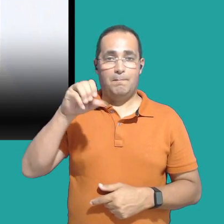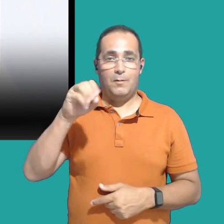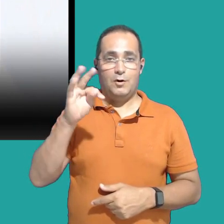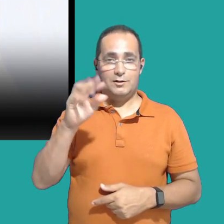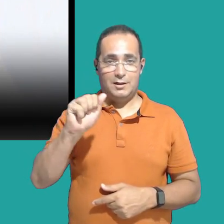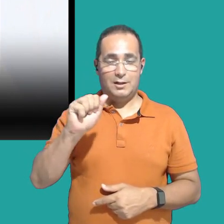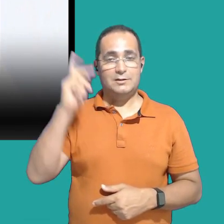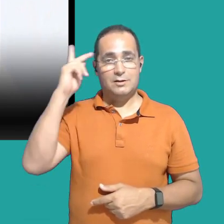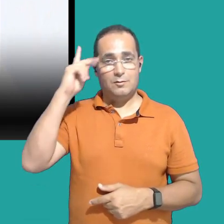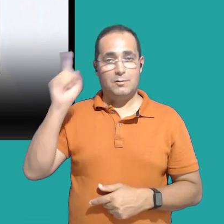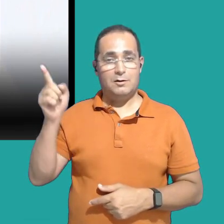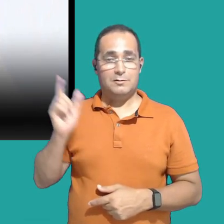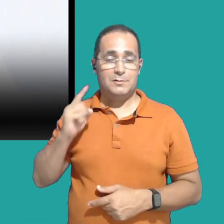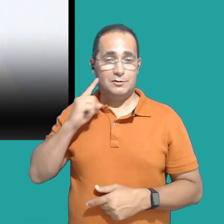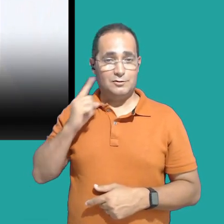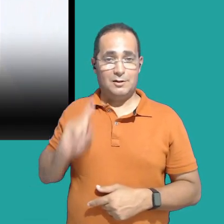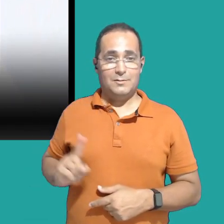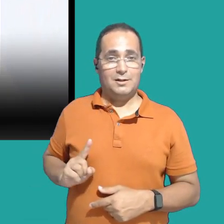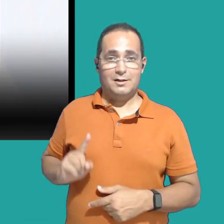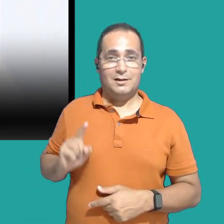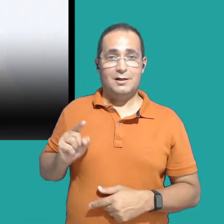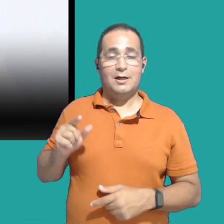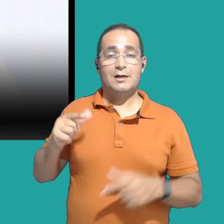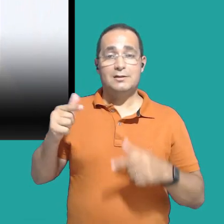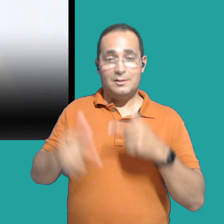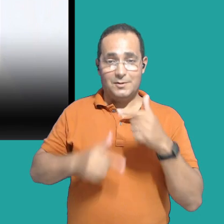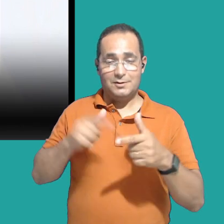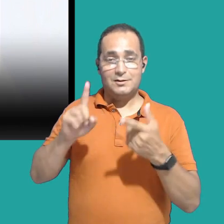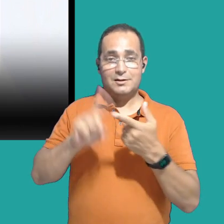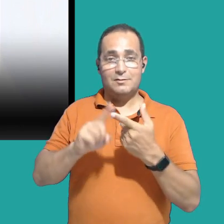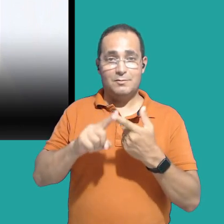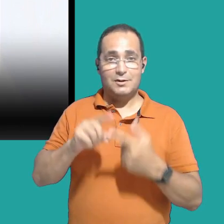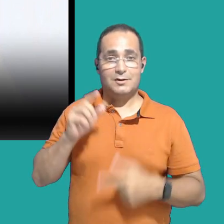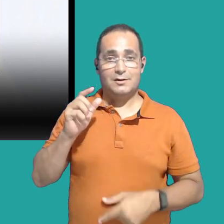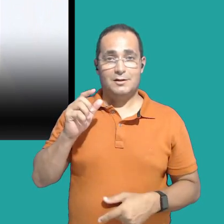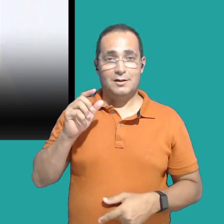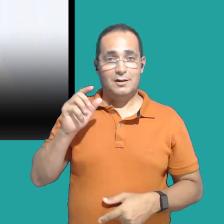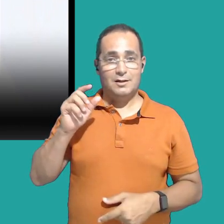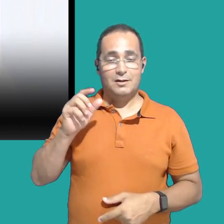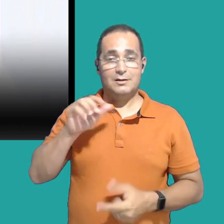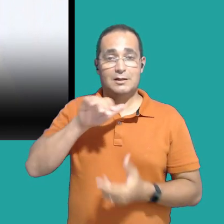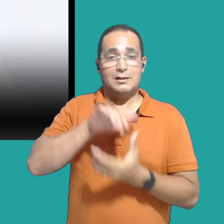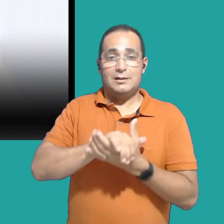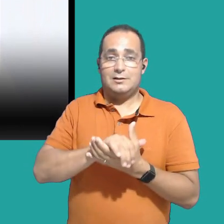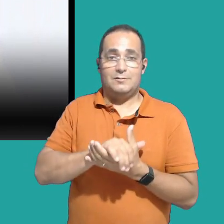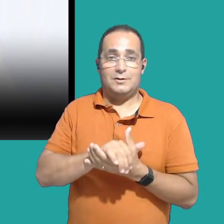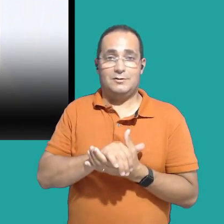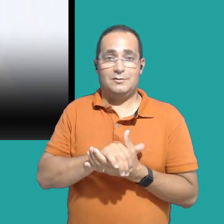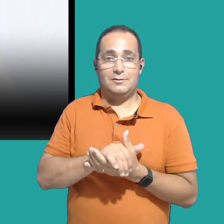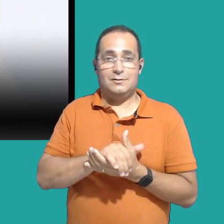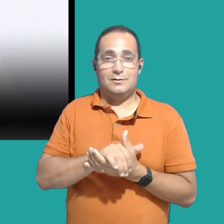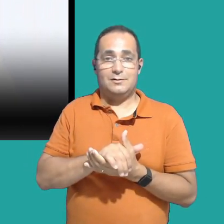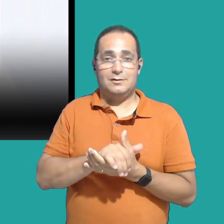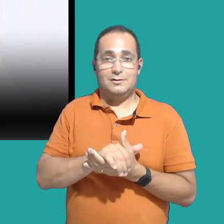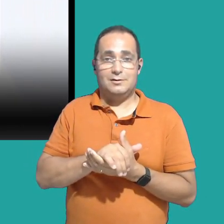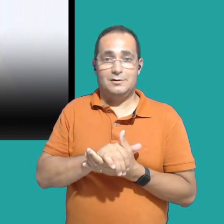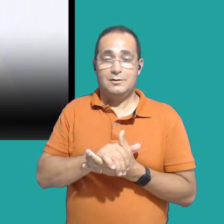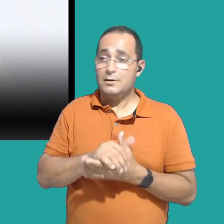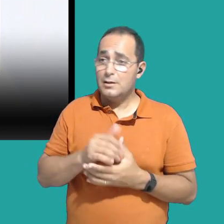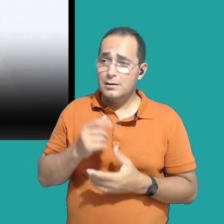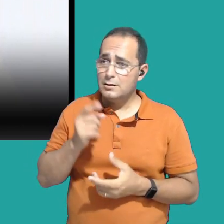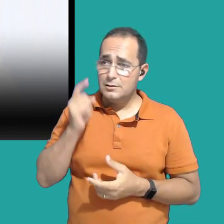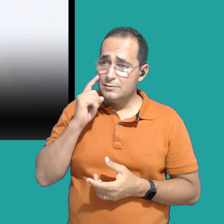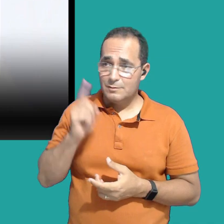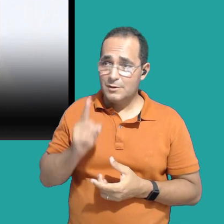conhecia ela como referente em audiodescrição em São Paulo e tal, mas eu não sabia que ela trabalhava também fazendo